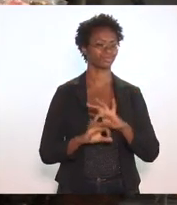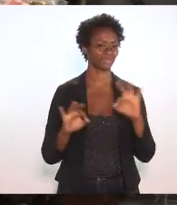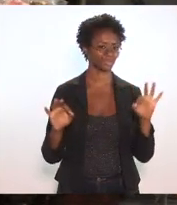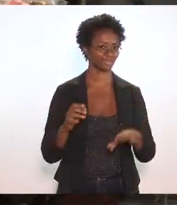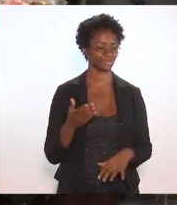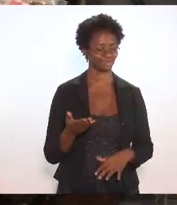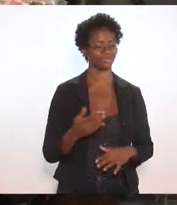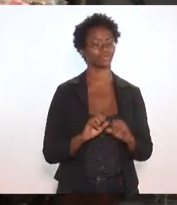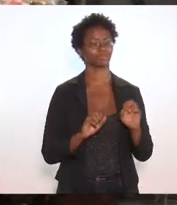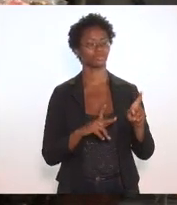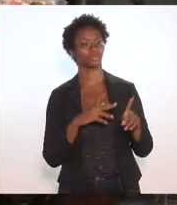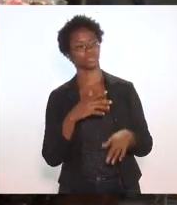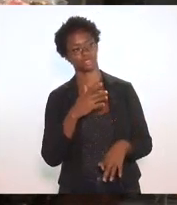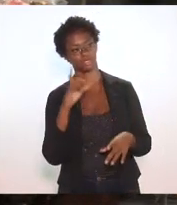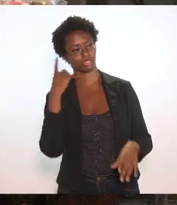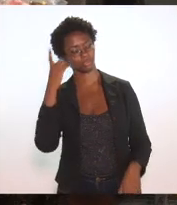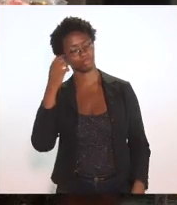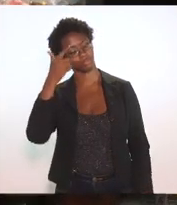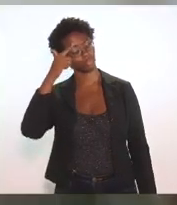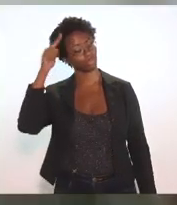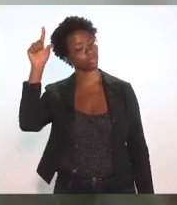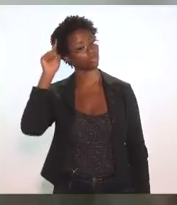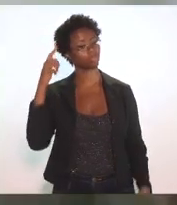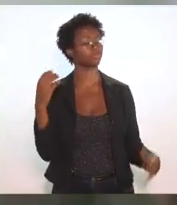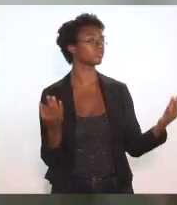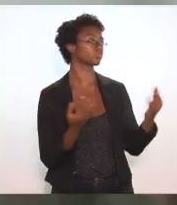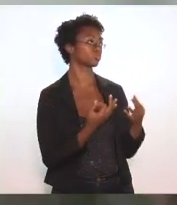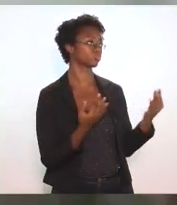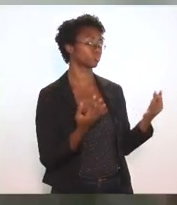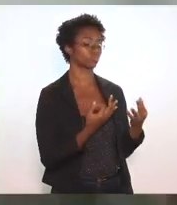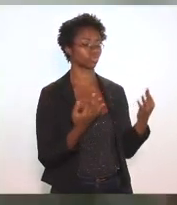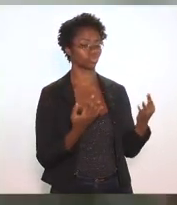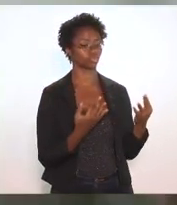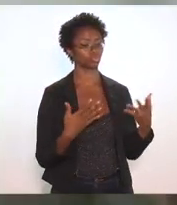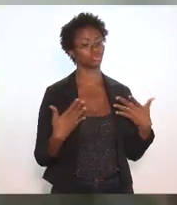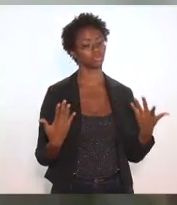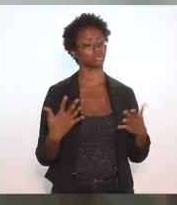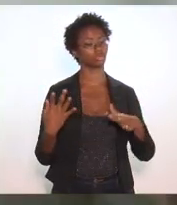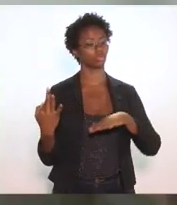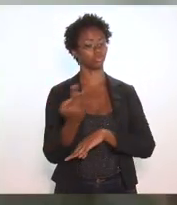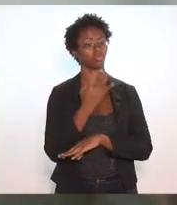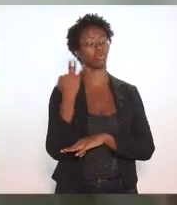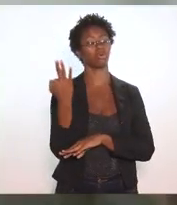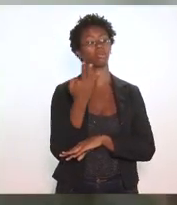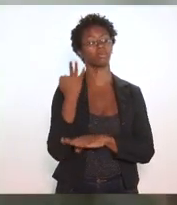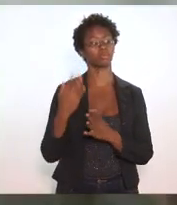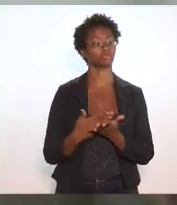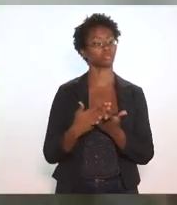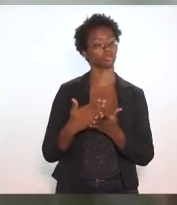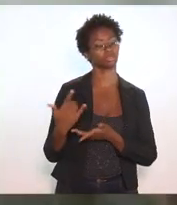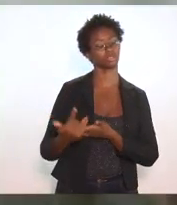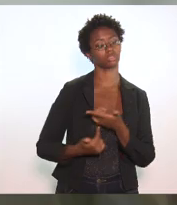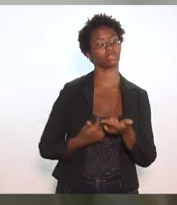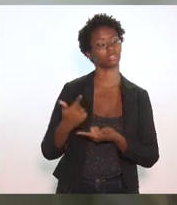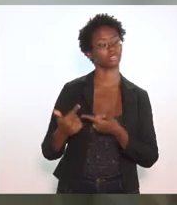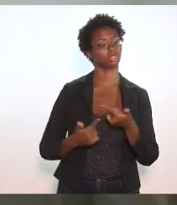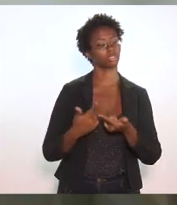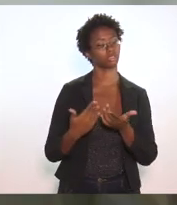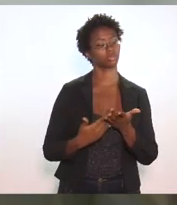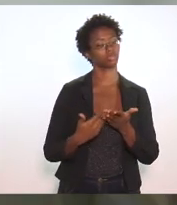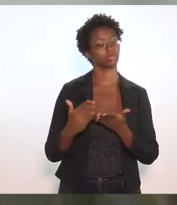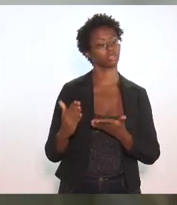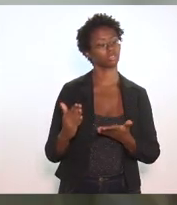Ok, deputado Luiz? Presidente, perfeitamente, presidente. Então vamos formalmente começar os nossos trabalhos, que as